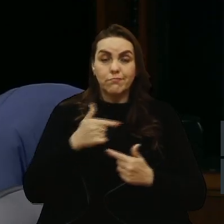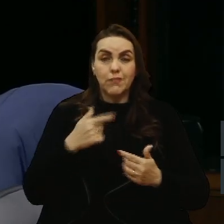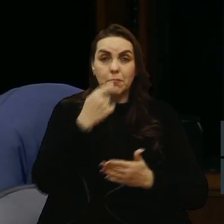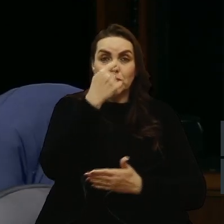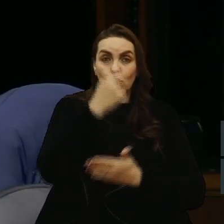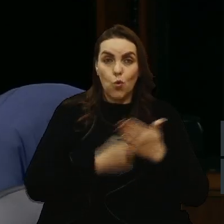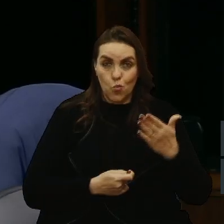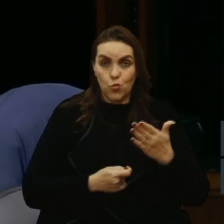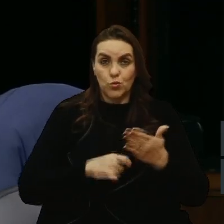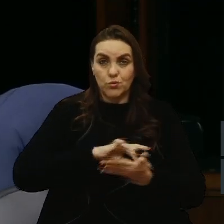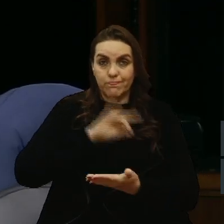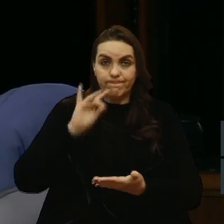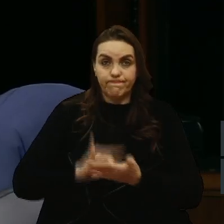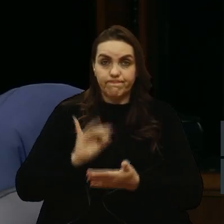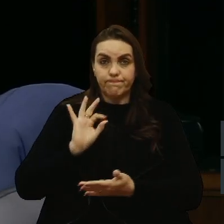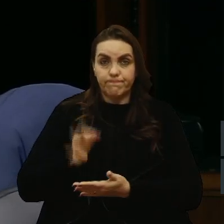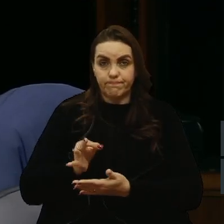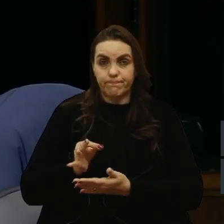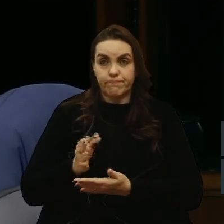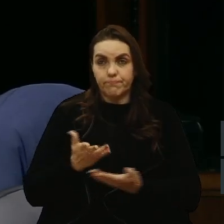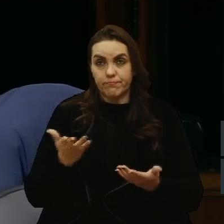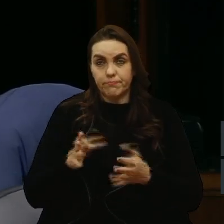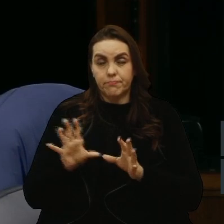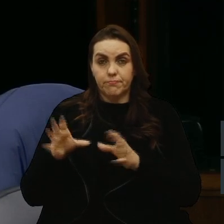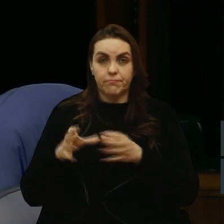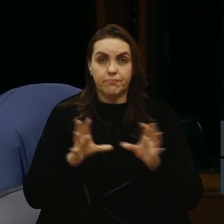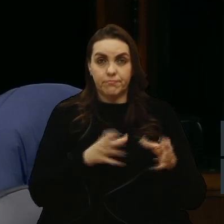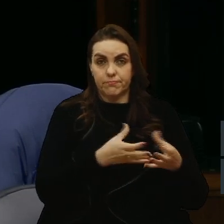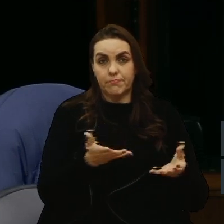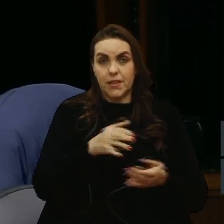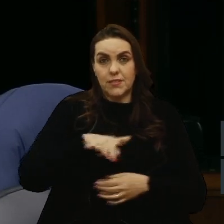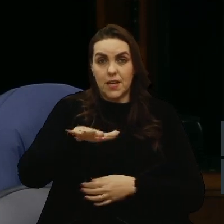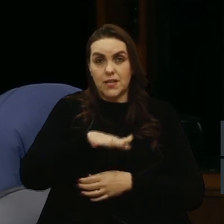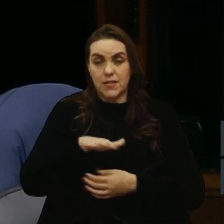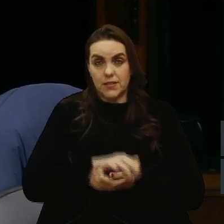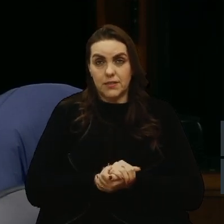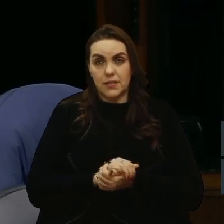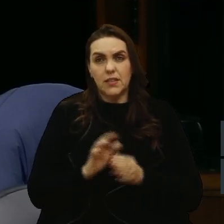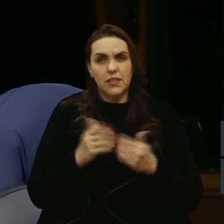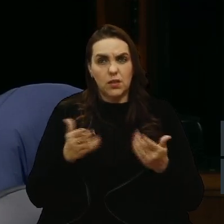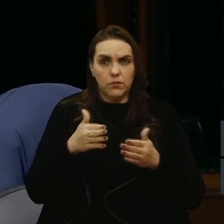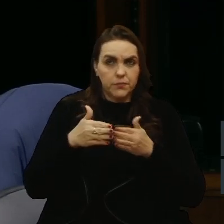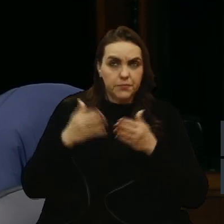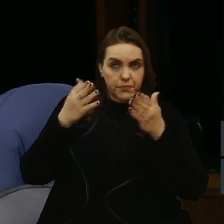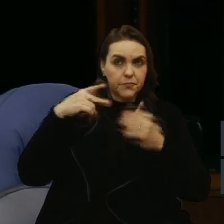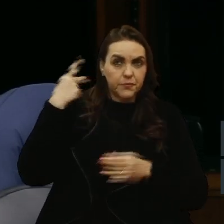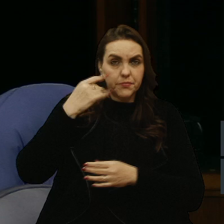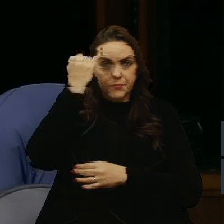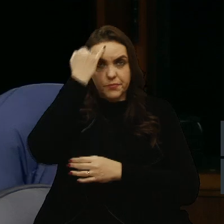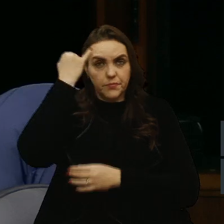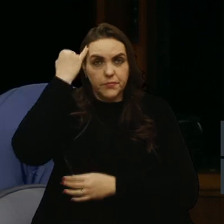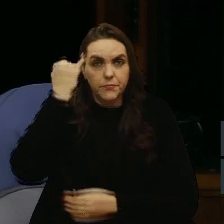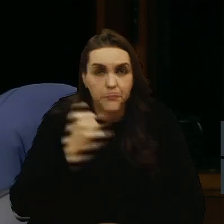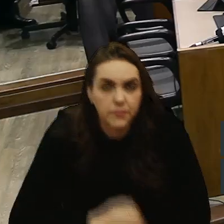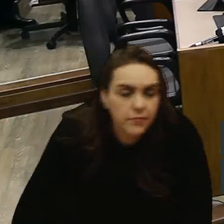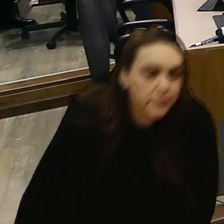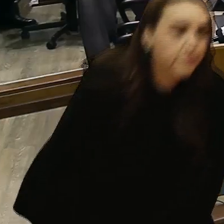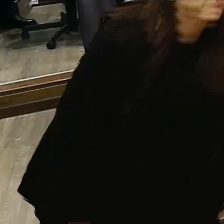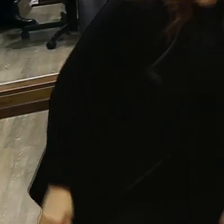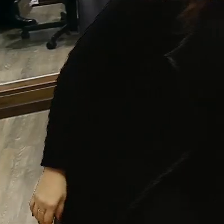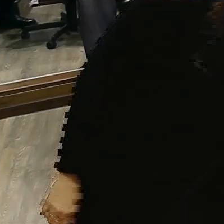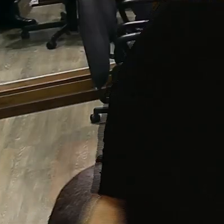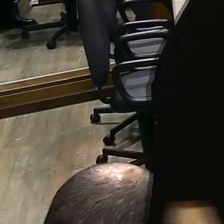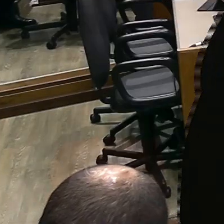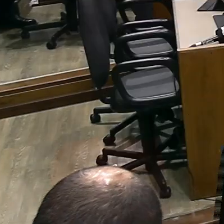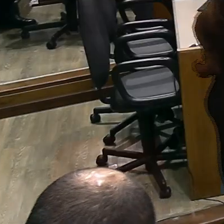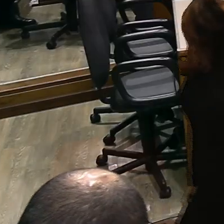concurso efetivo para essas áreas. Então, isso é uma parte, vereador D'Ambrosio, enquanto eu sigo aqui no tema. Não,